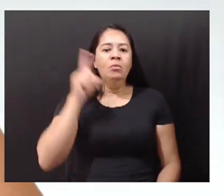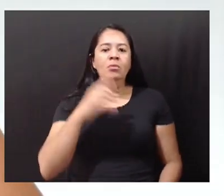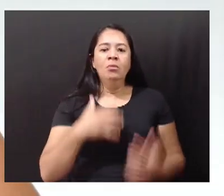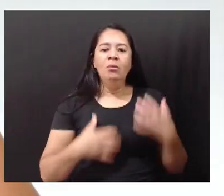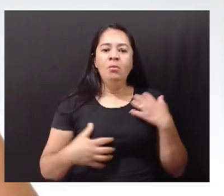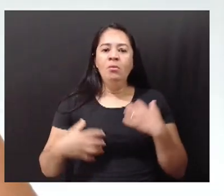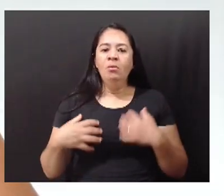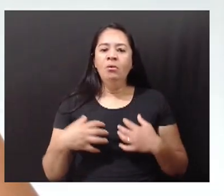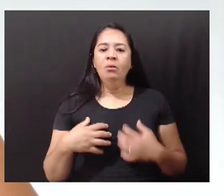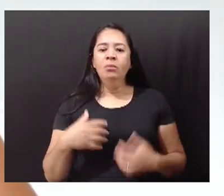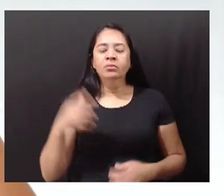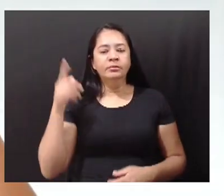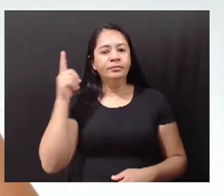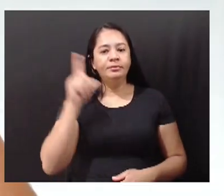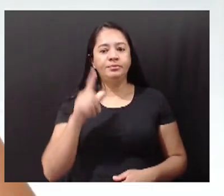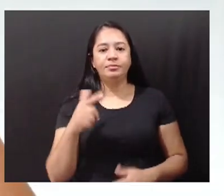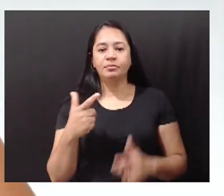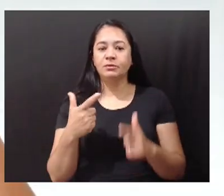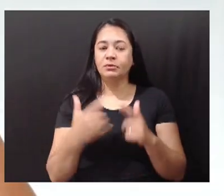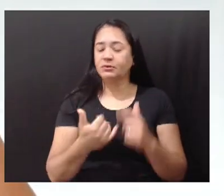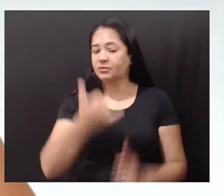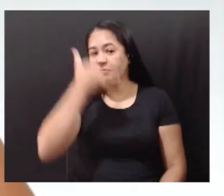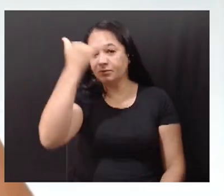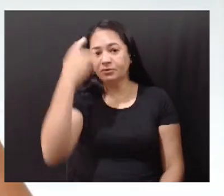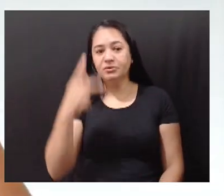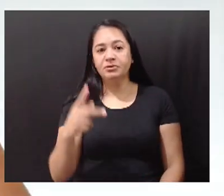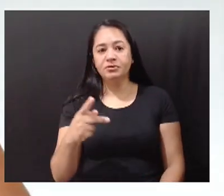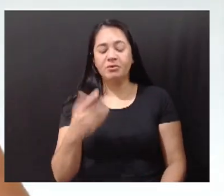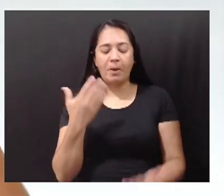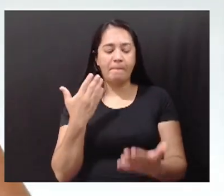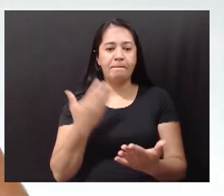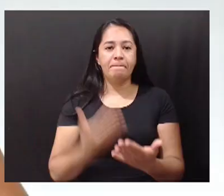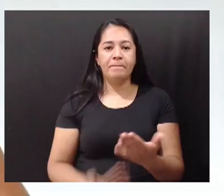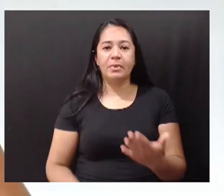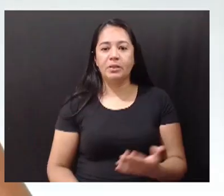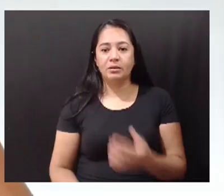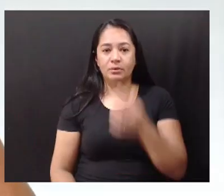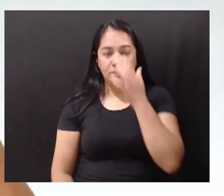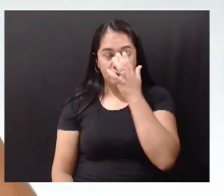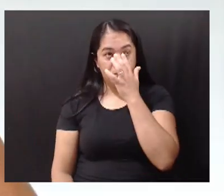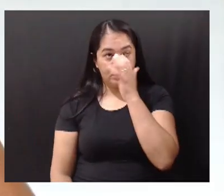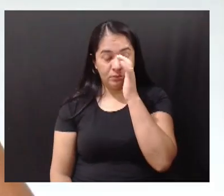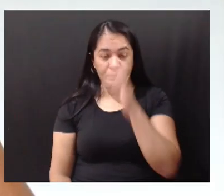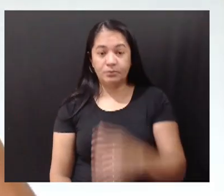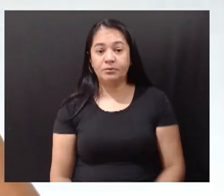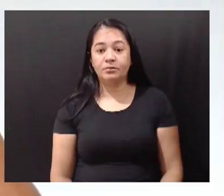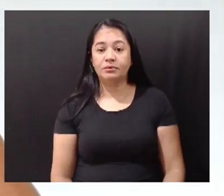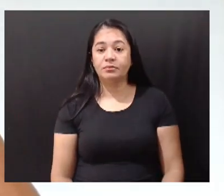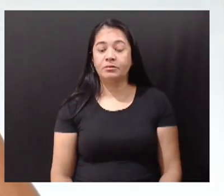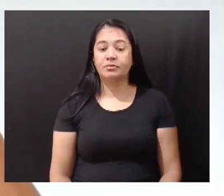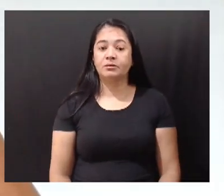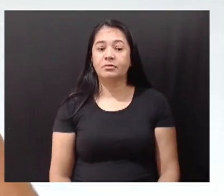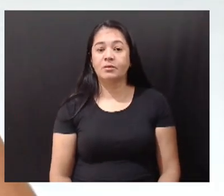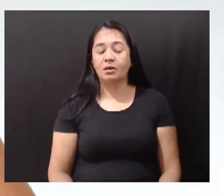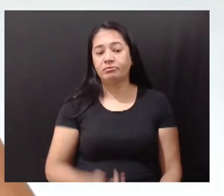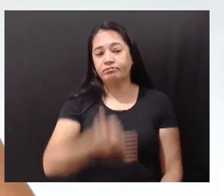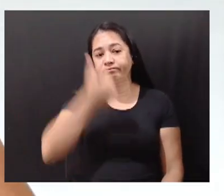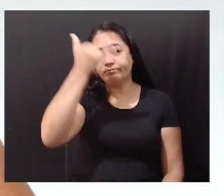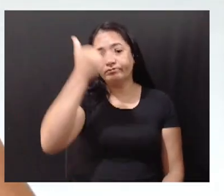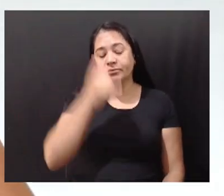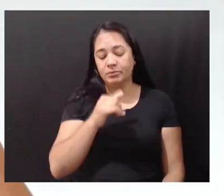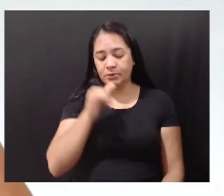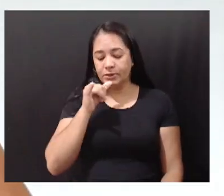as suas próprias frustrações, suas perdas, aquilo que te causou uma decepção, por exemplo.